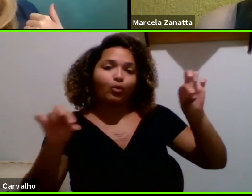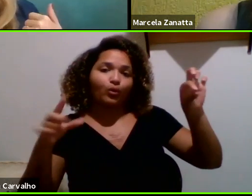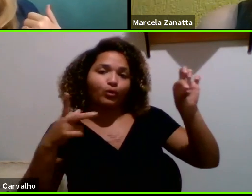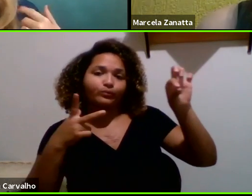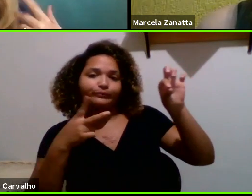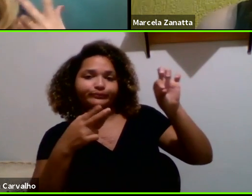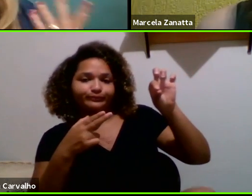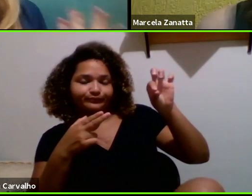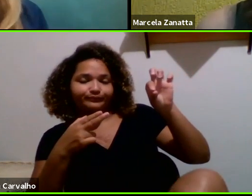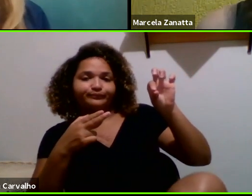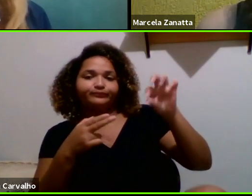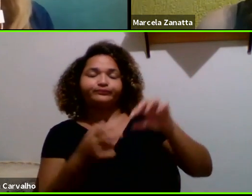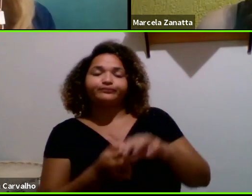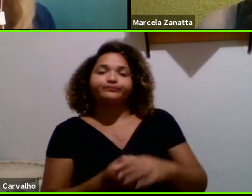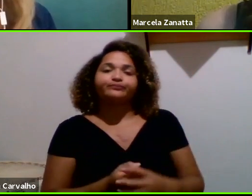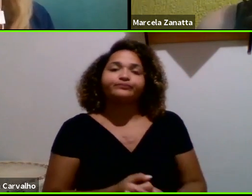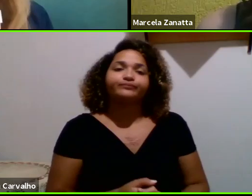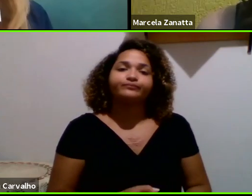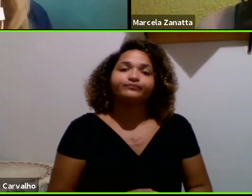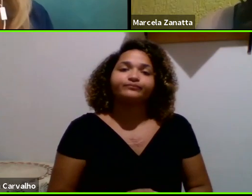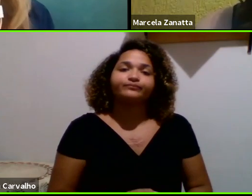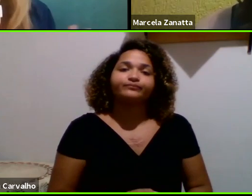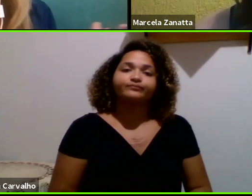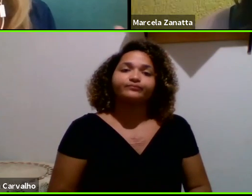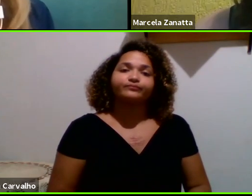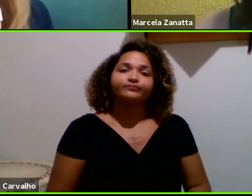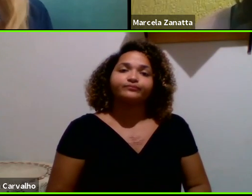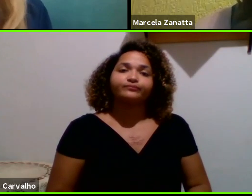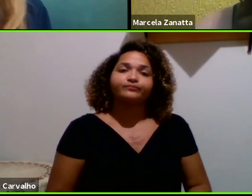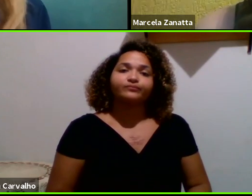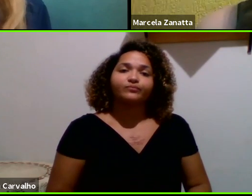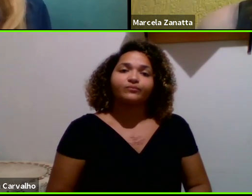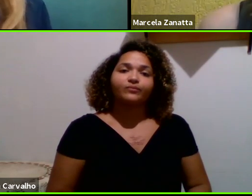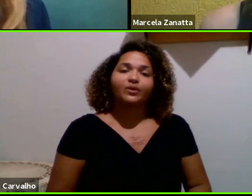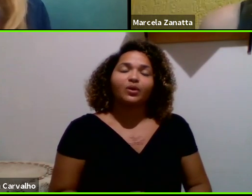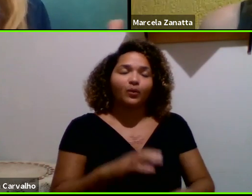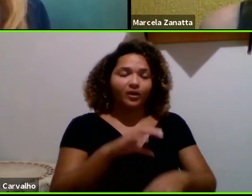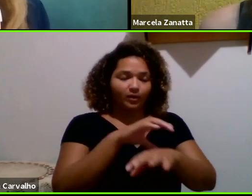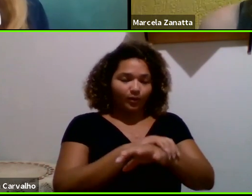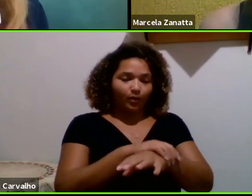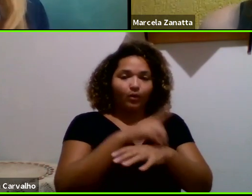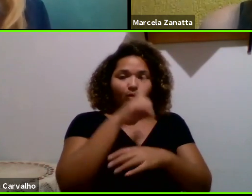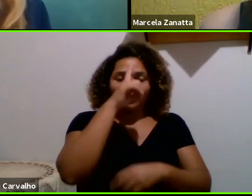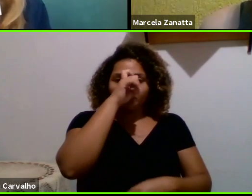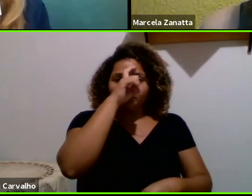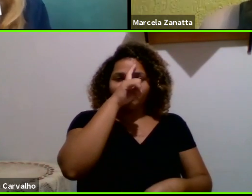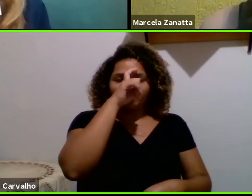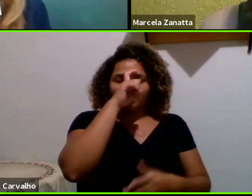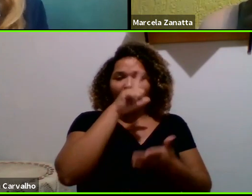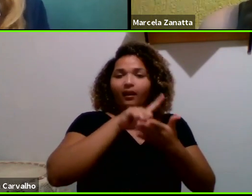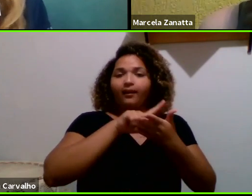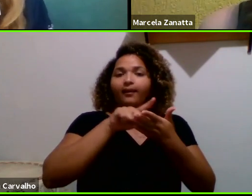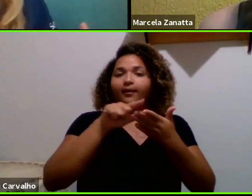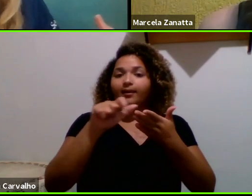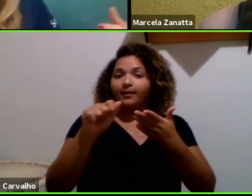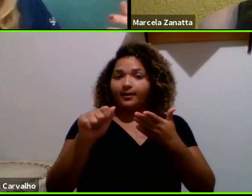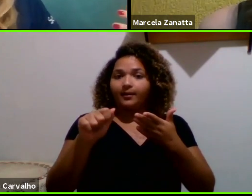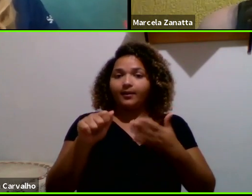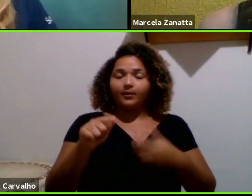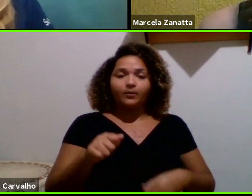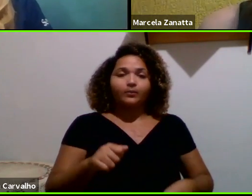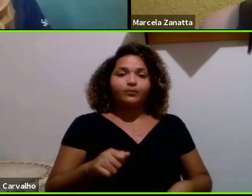ausculta intermitente, foi garantido no ambiente hospitalar toda a asepsia, o parto nasceu numa priorização cefálica,